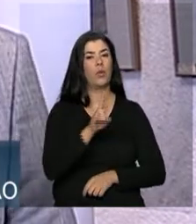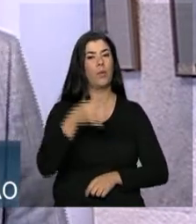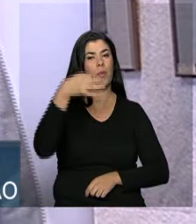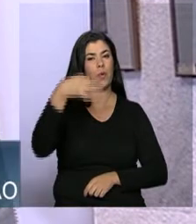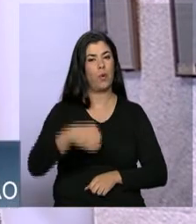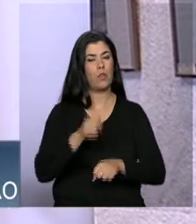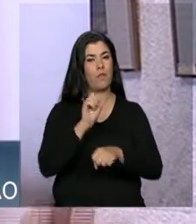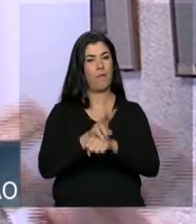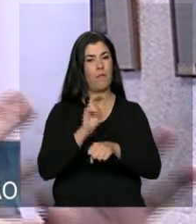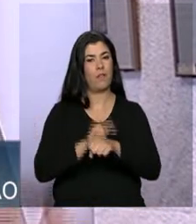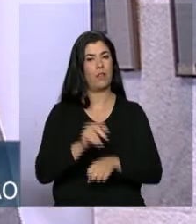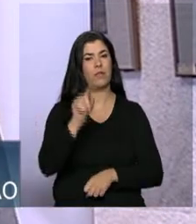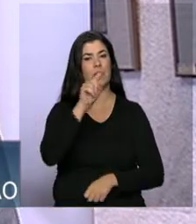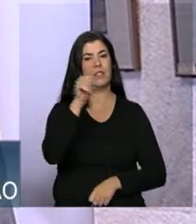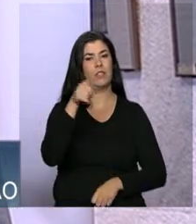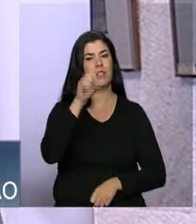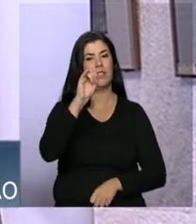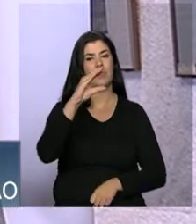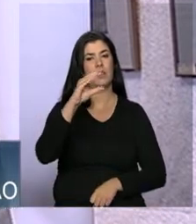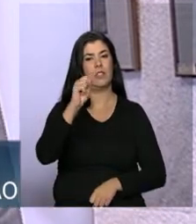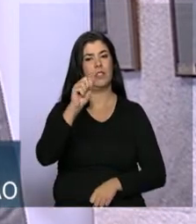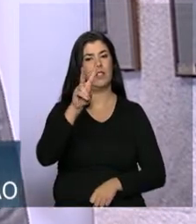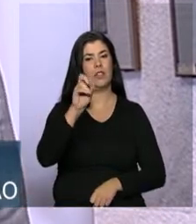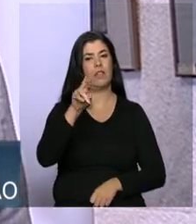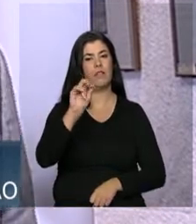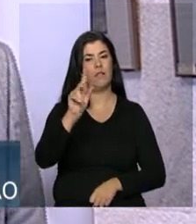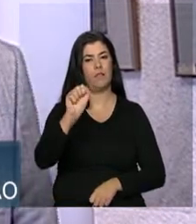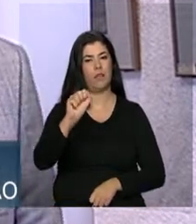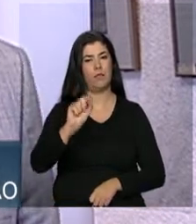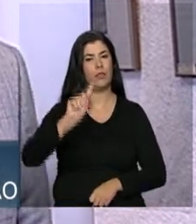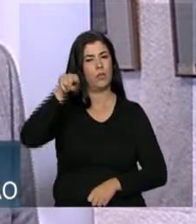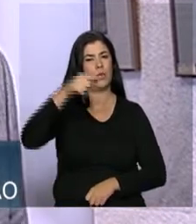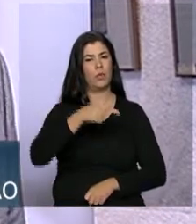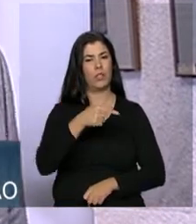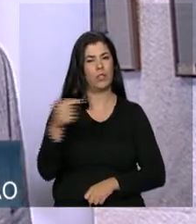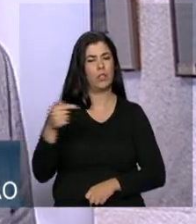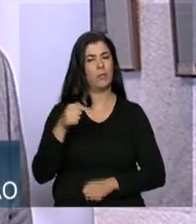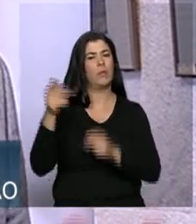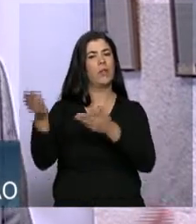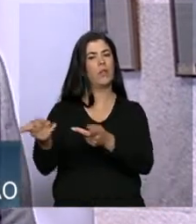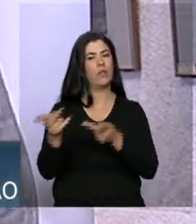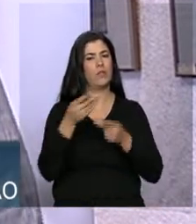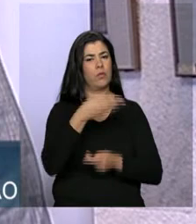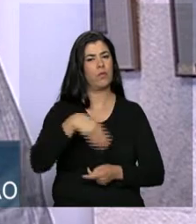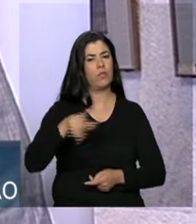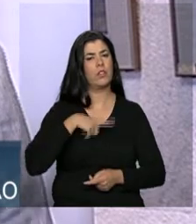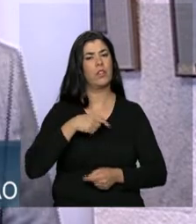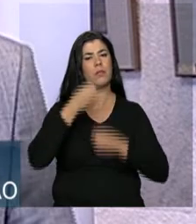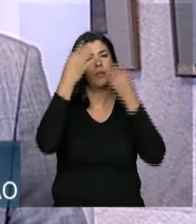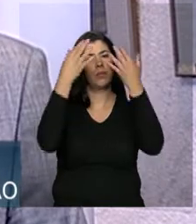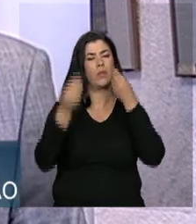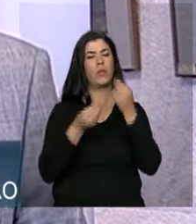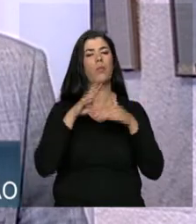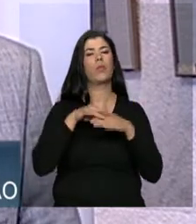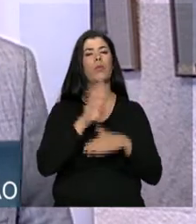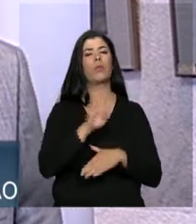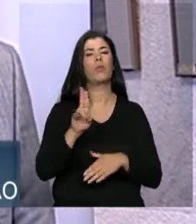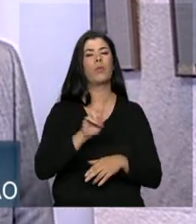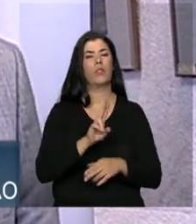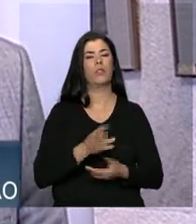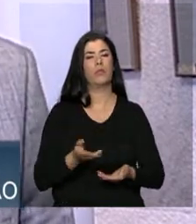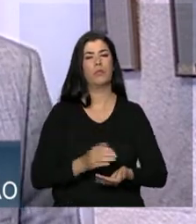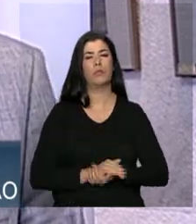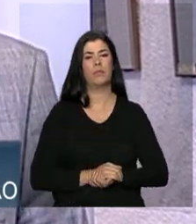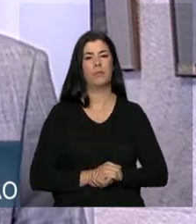do vírus. Na semana que vem nós vamos fazer uma coletiva específica sobre essa enfermidade, tá?